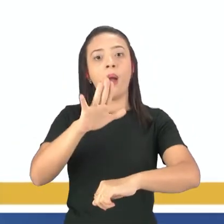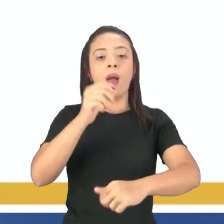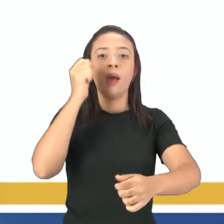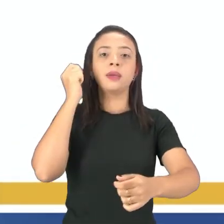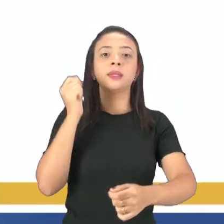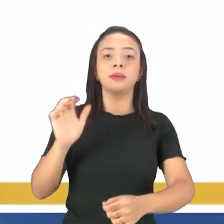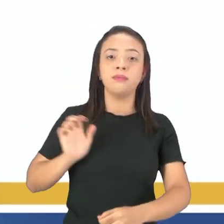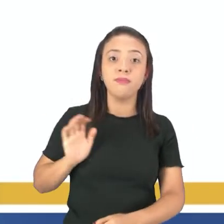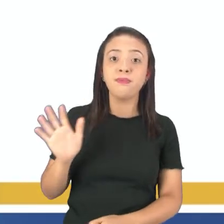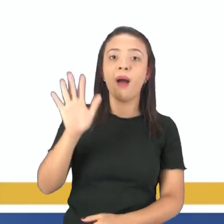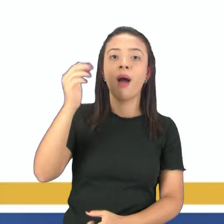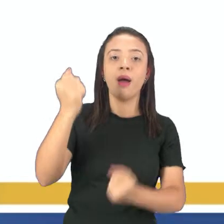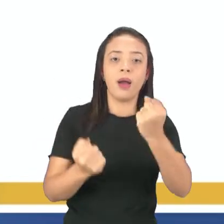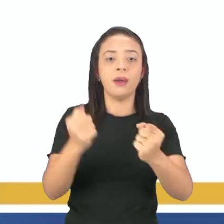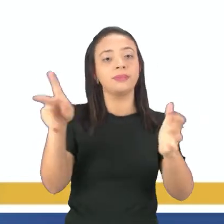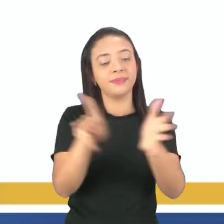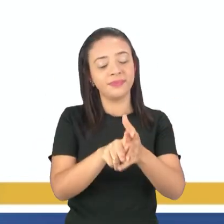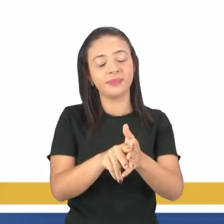tá?